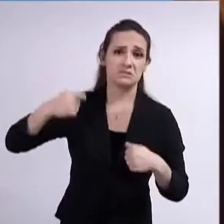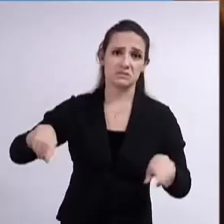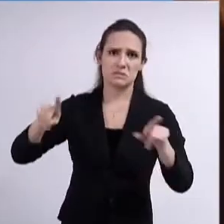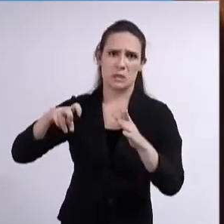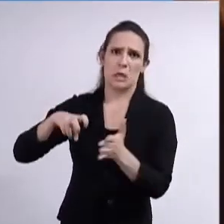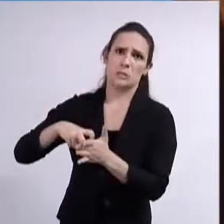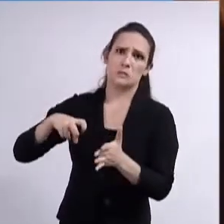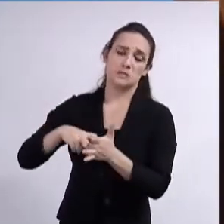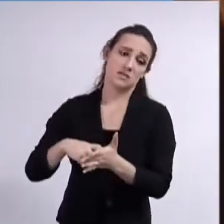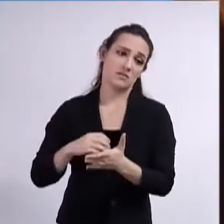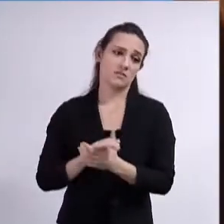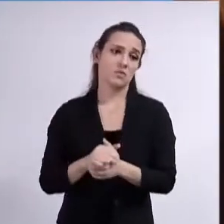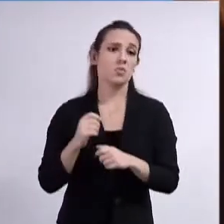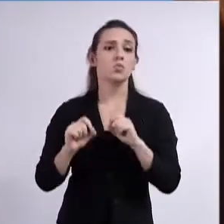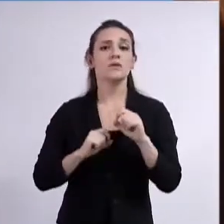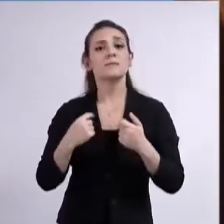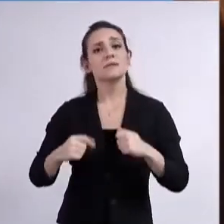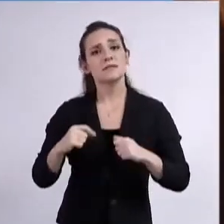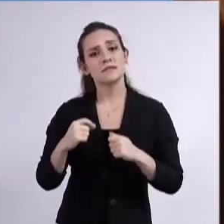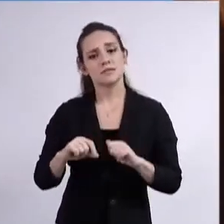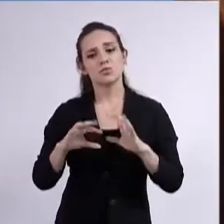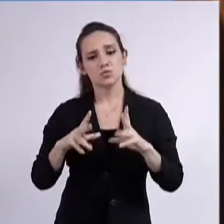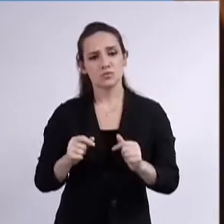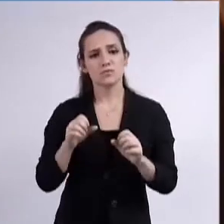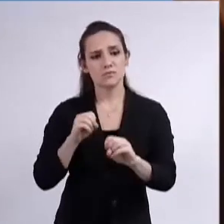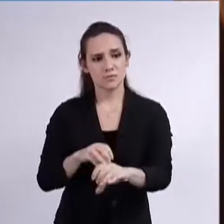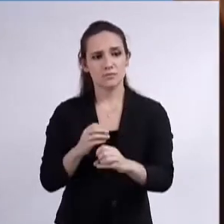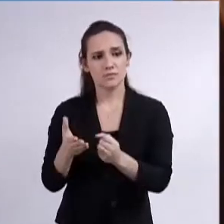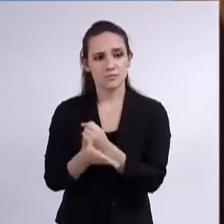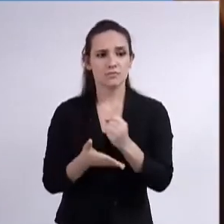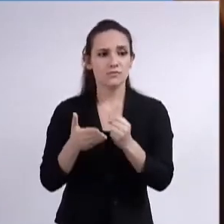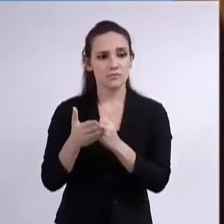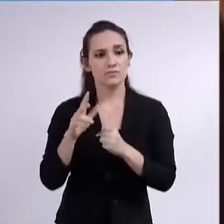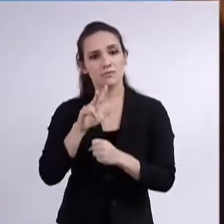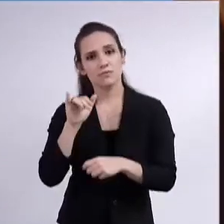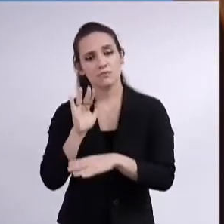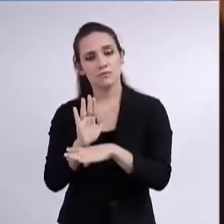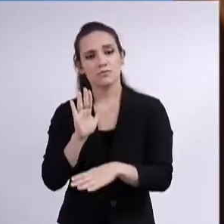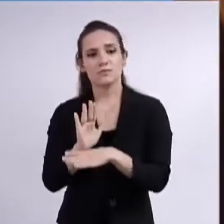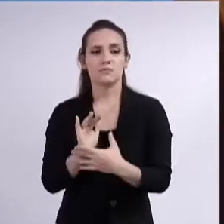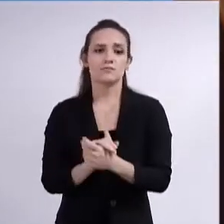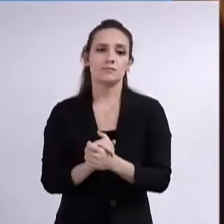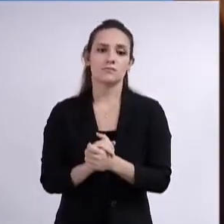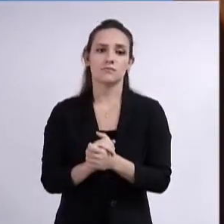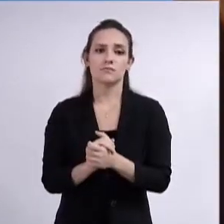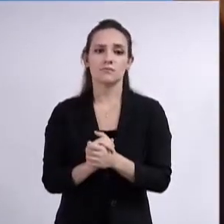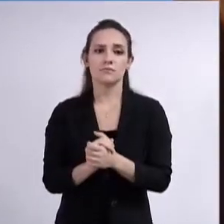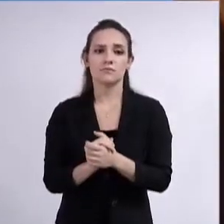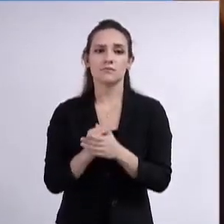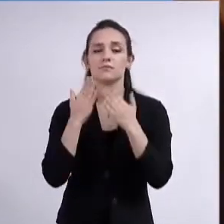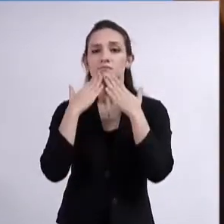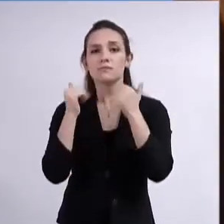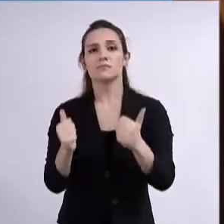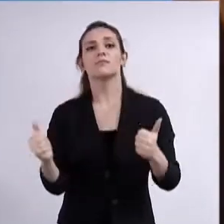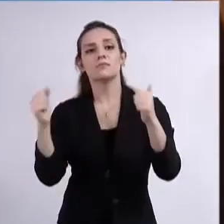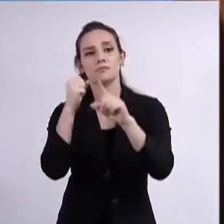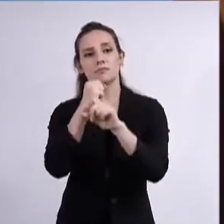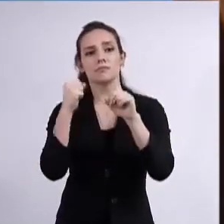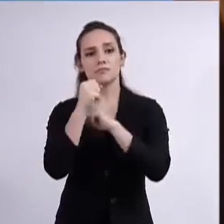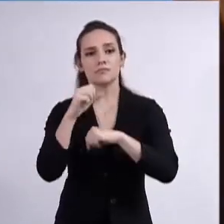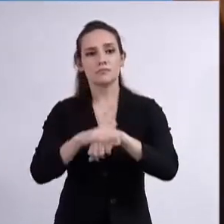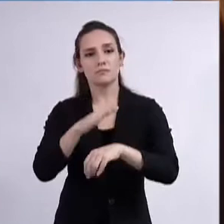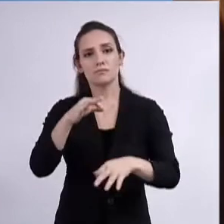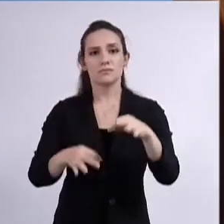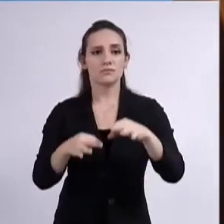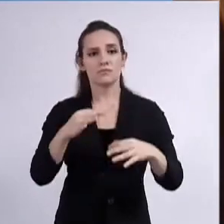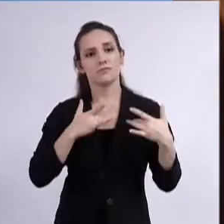em mente, que coloquemos em prática esses princípios, porque com certeza a gente vai ajudar a melhorar, a termos uma sociedade mais justa,